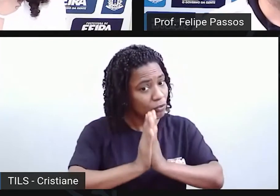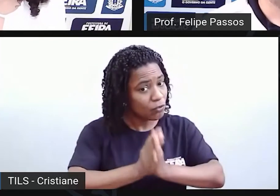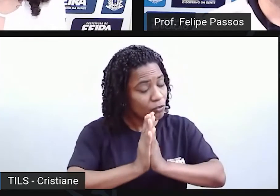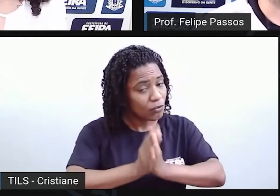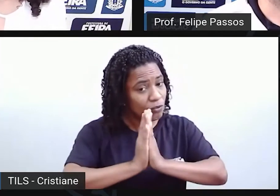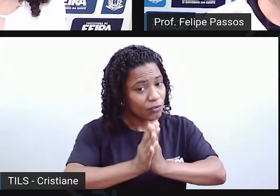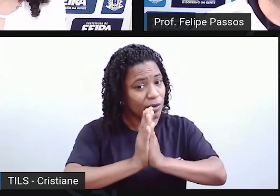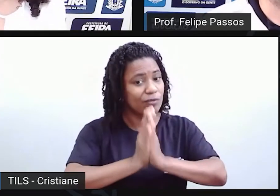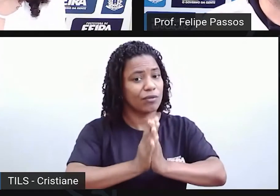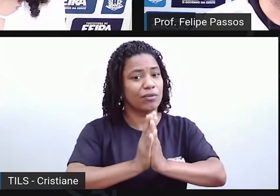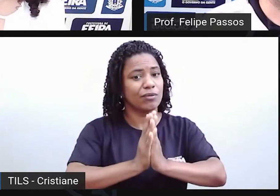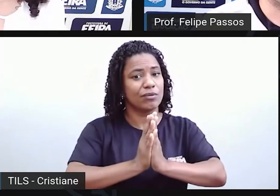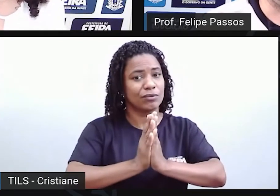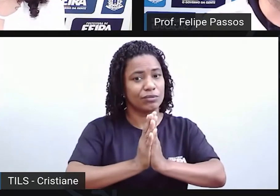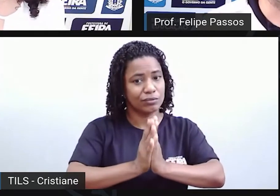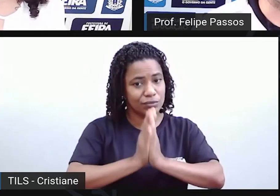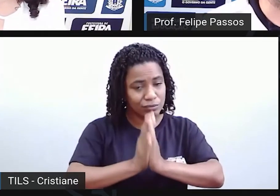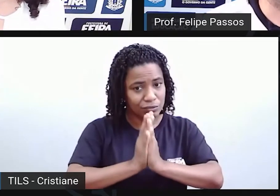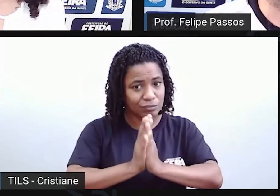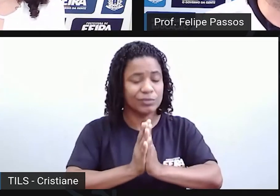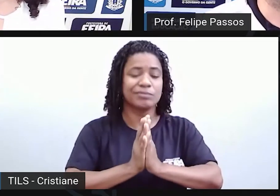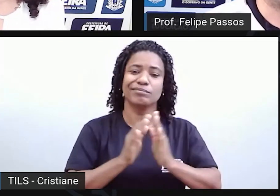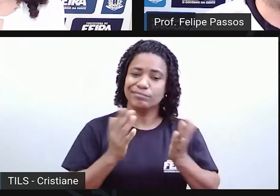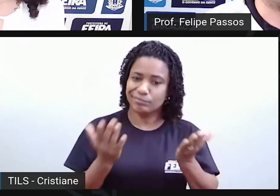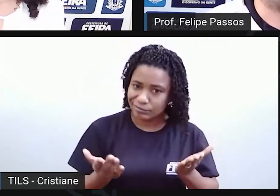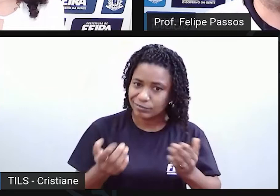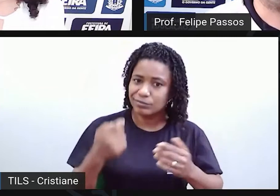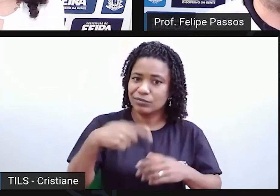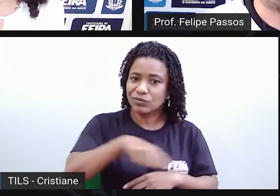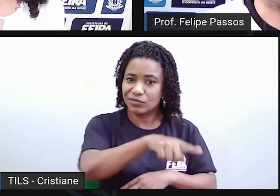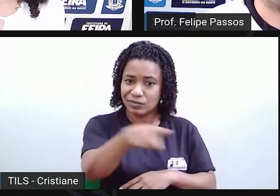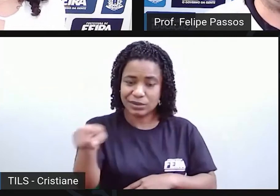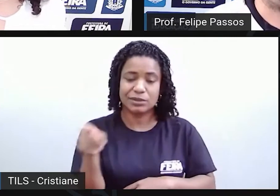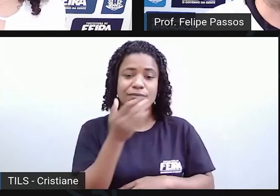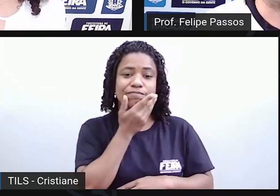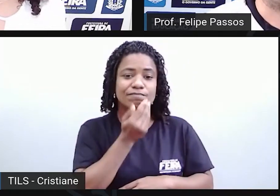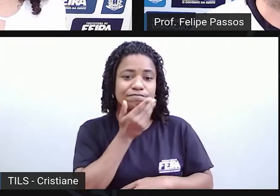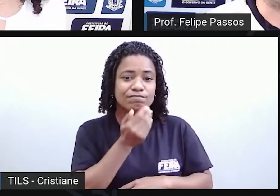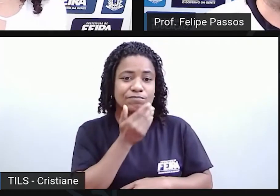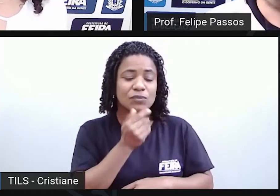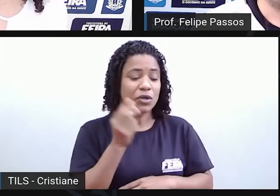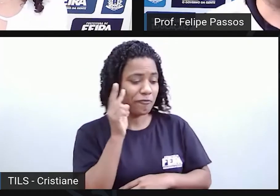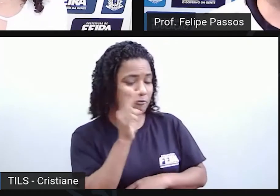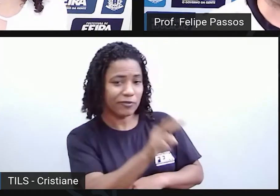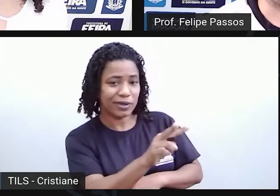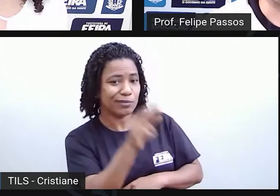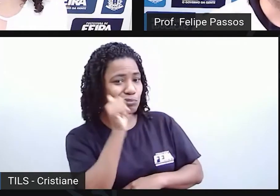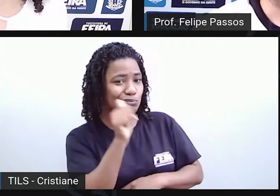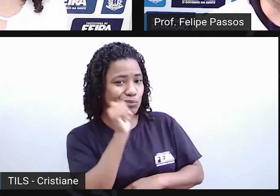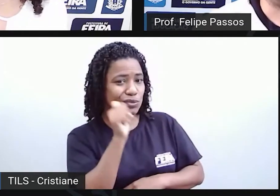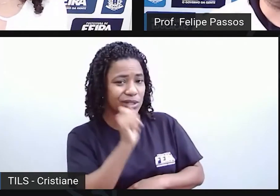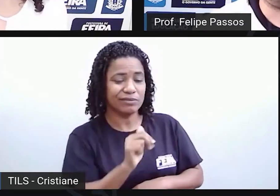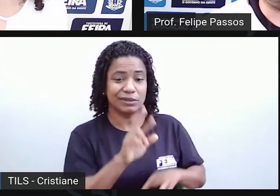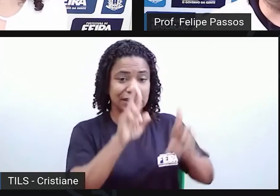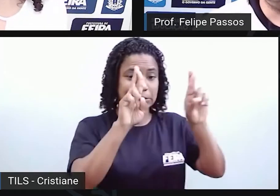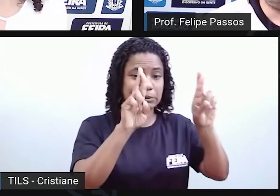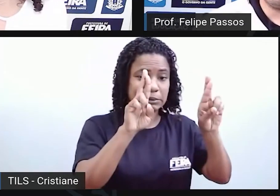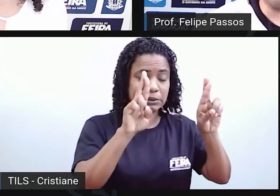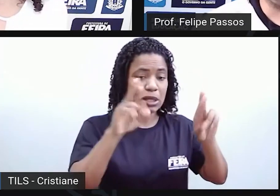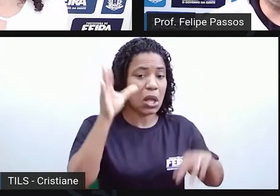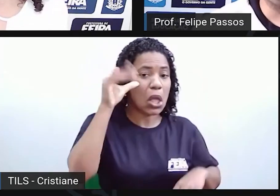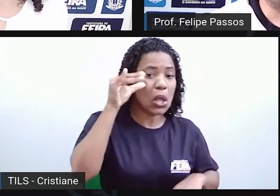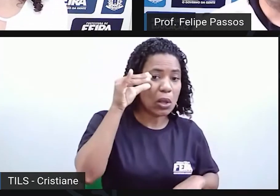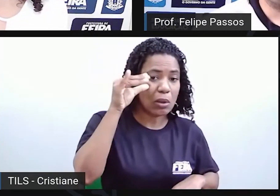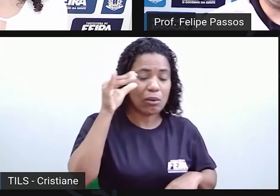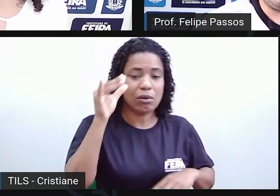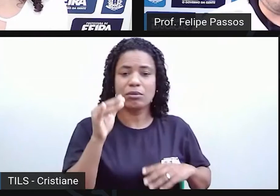meter em alguns pontos aí da vida das mulheres, né, que não nos cabem. Como a Nayara falou,